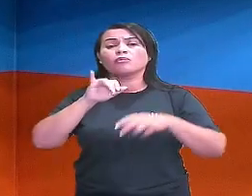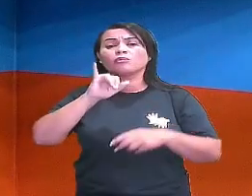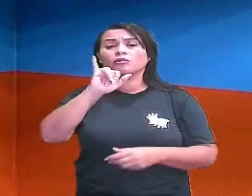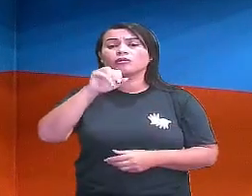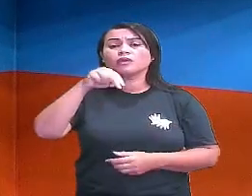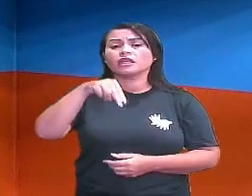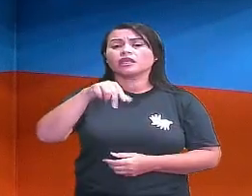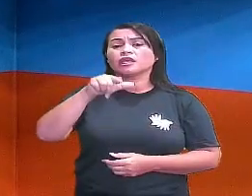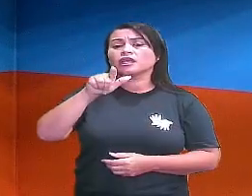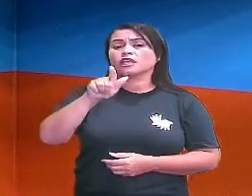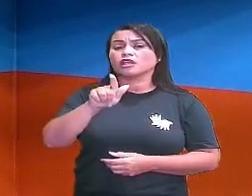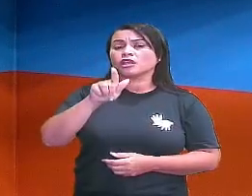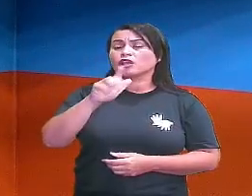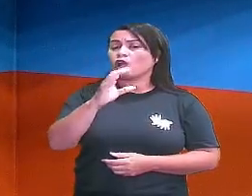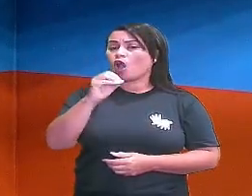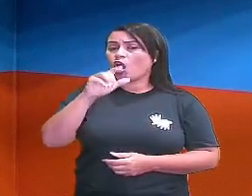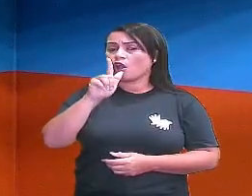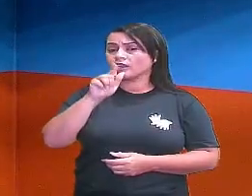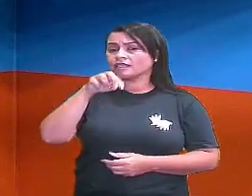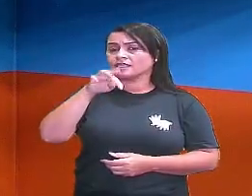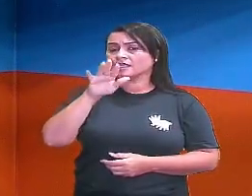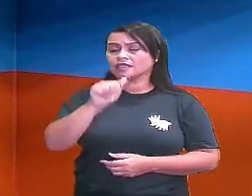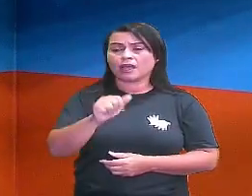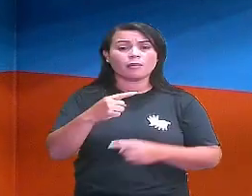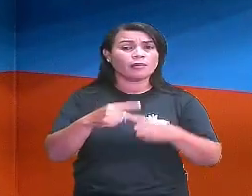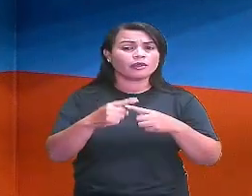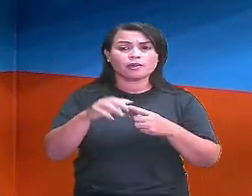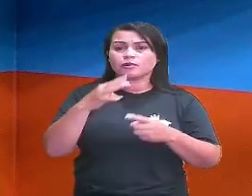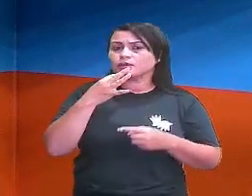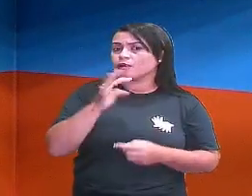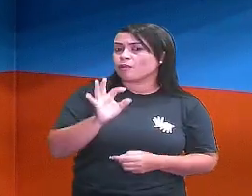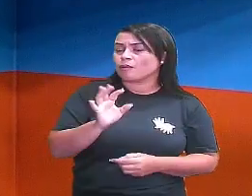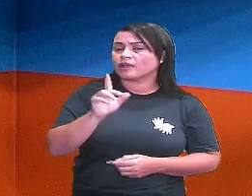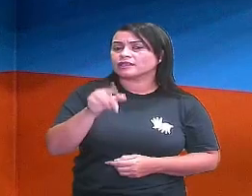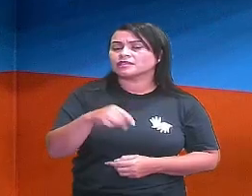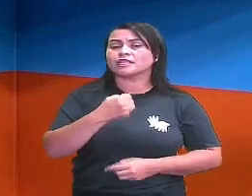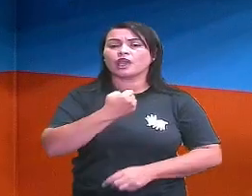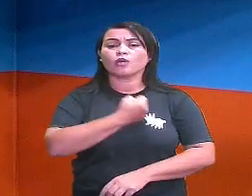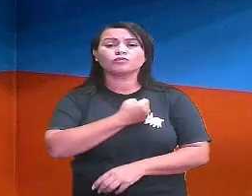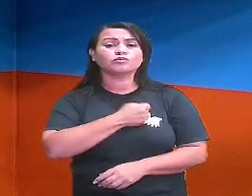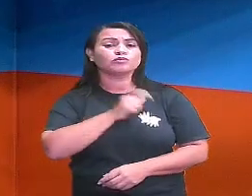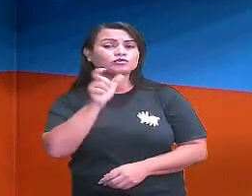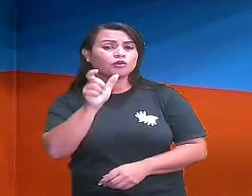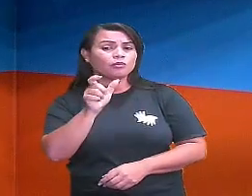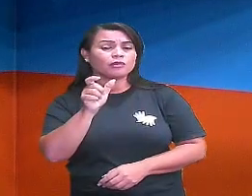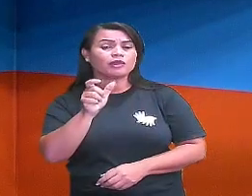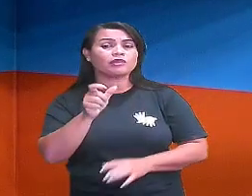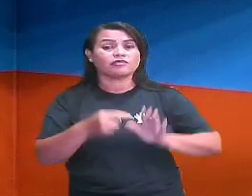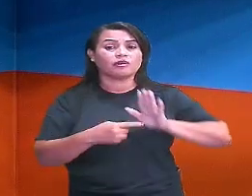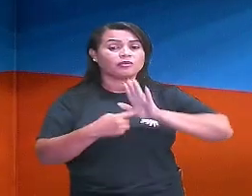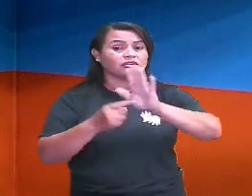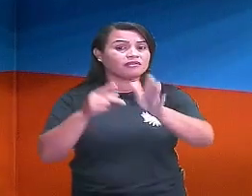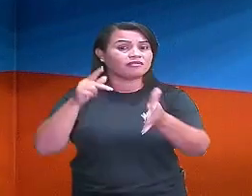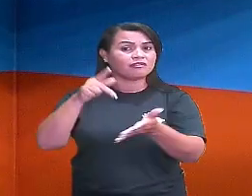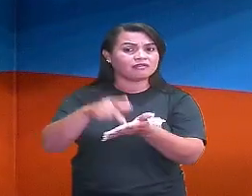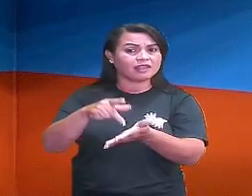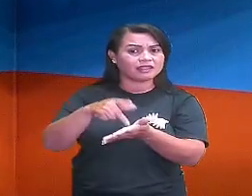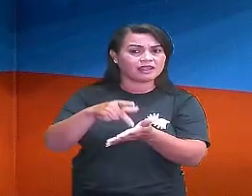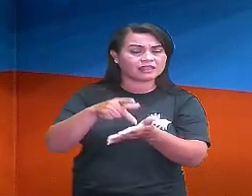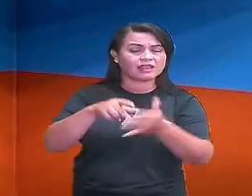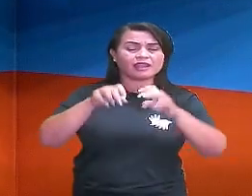quem é o termo desconhecido, né? Aquele termo que vai tornar verdadeira